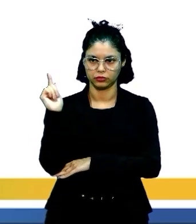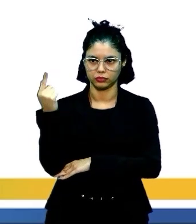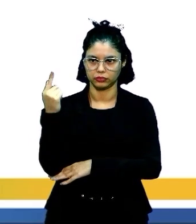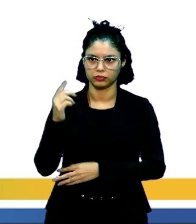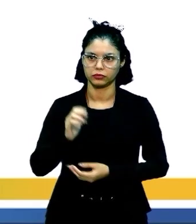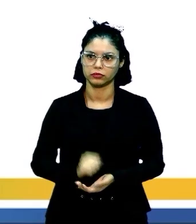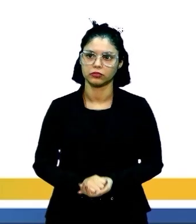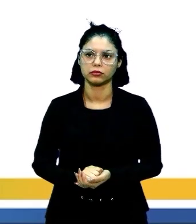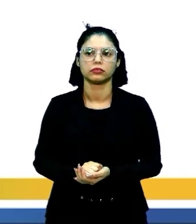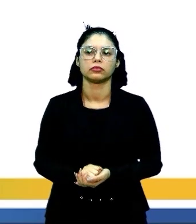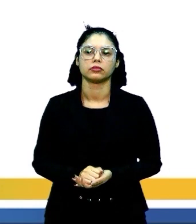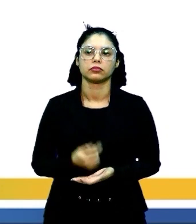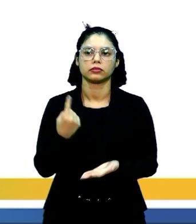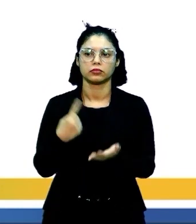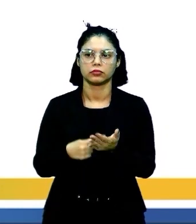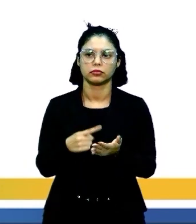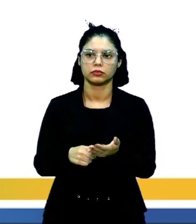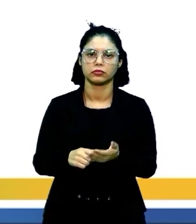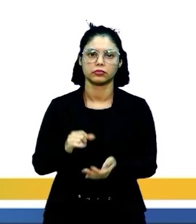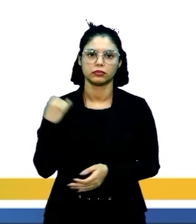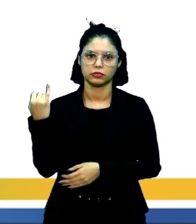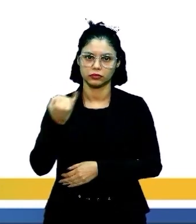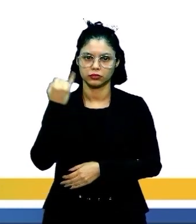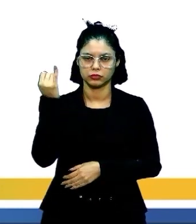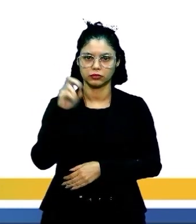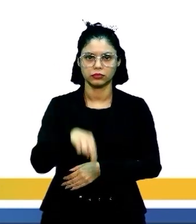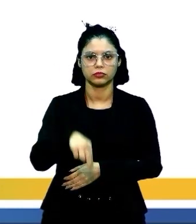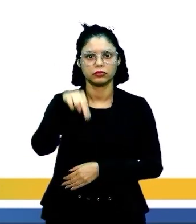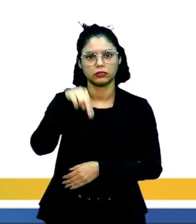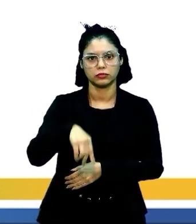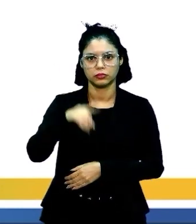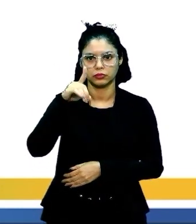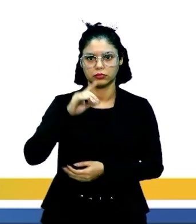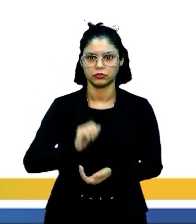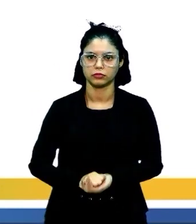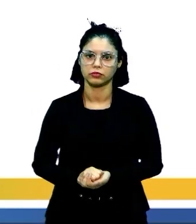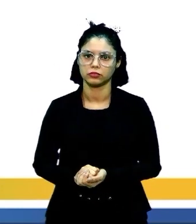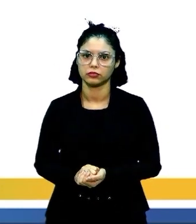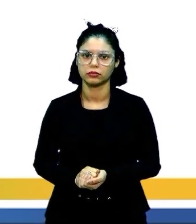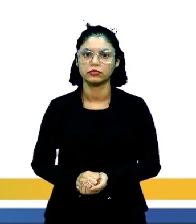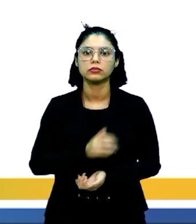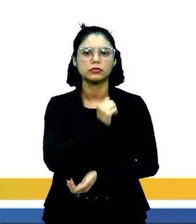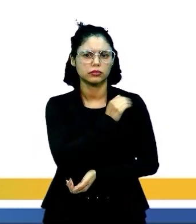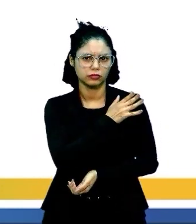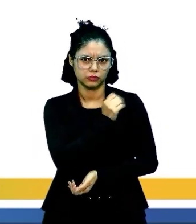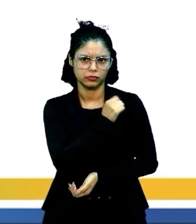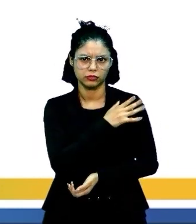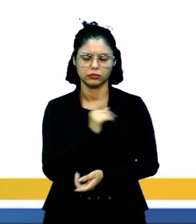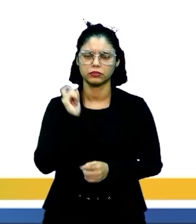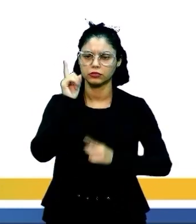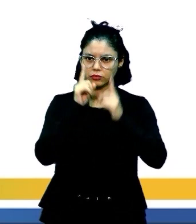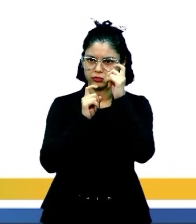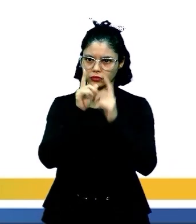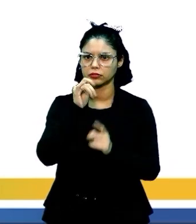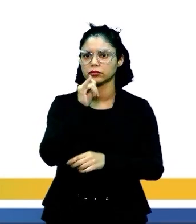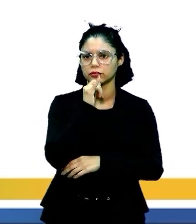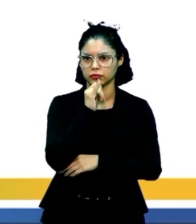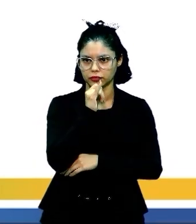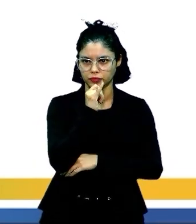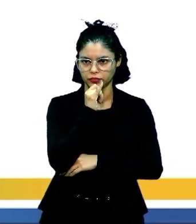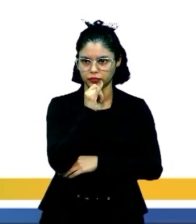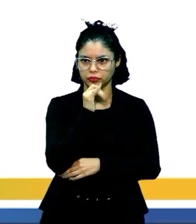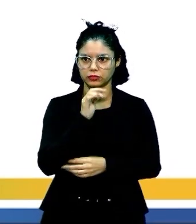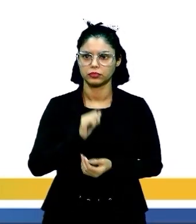origem geográfica marca especialmente os nordestinos. Este preconceito